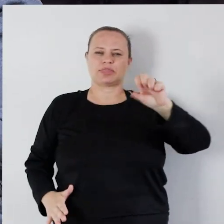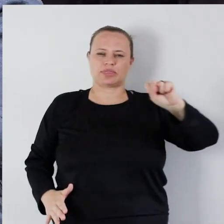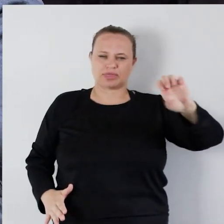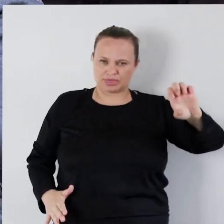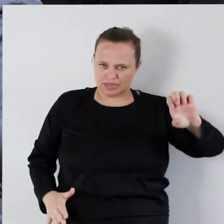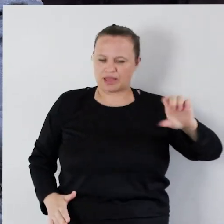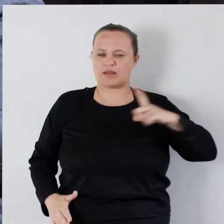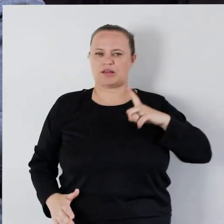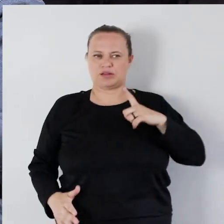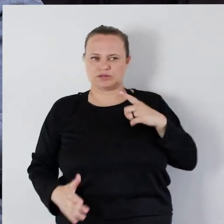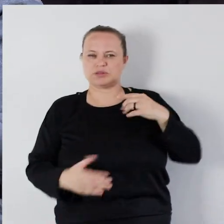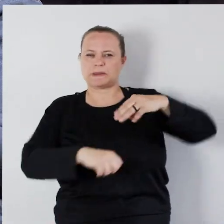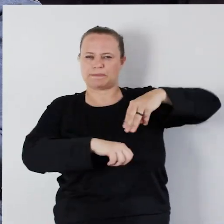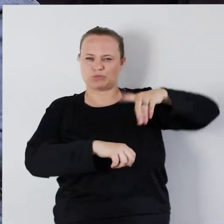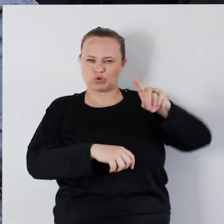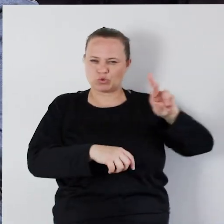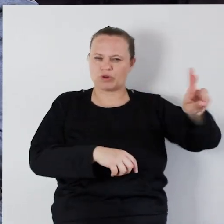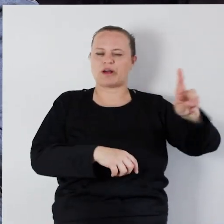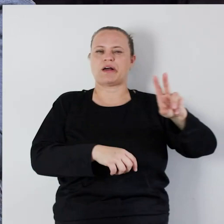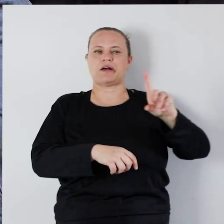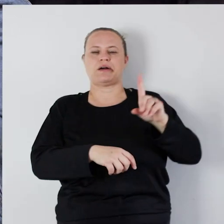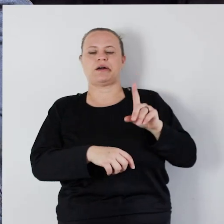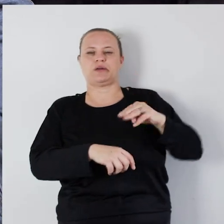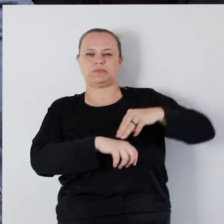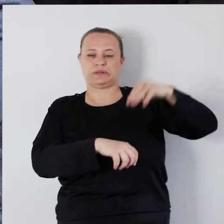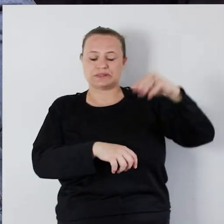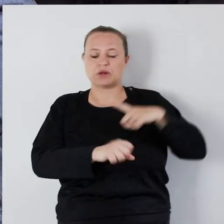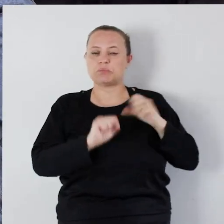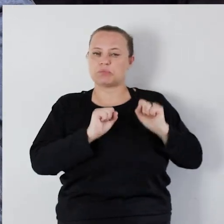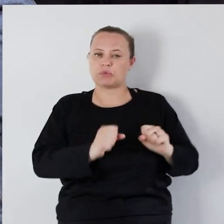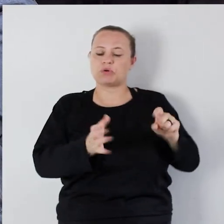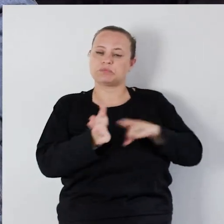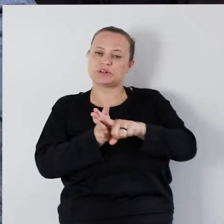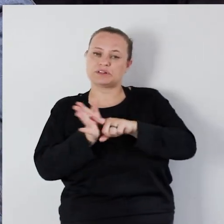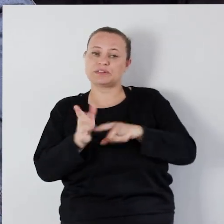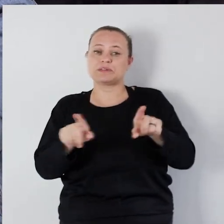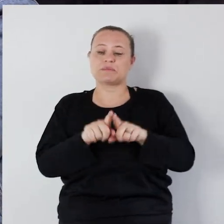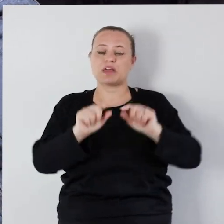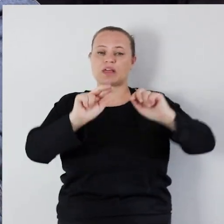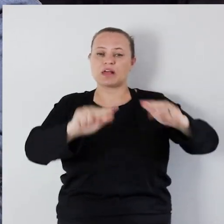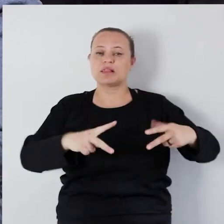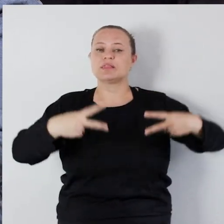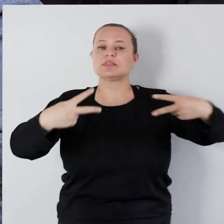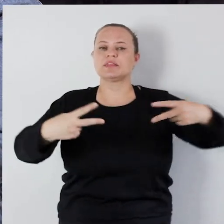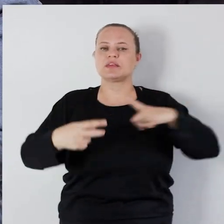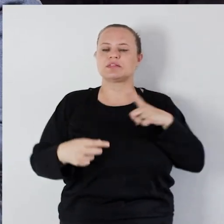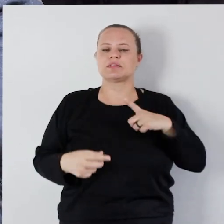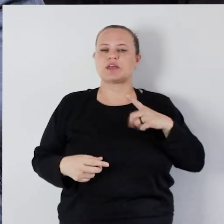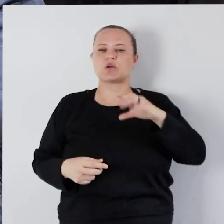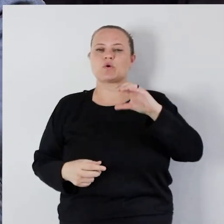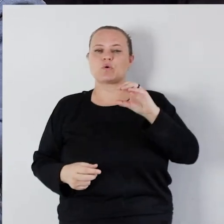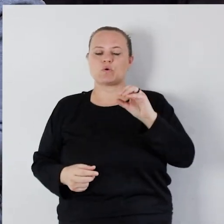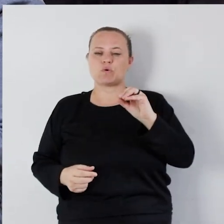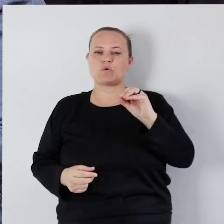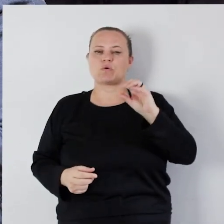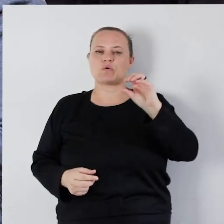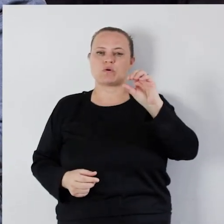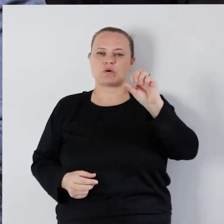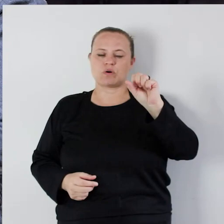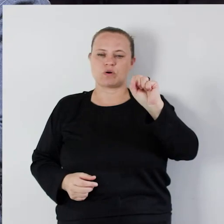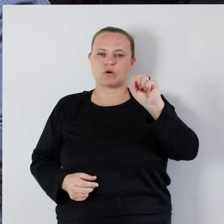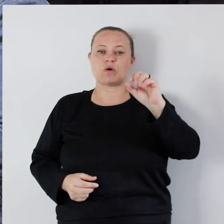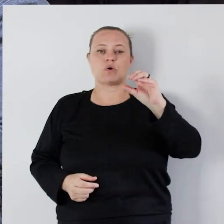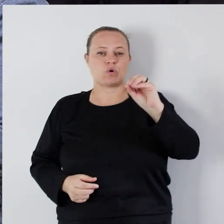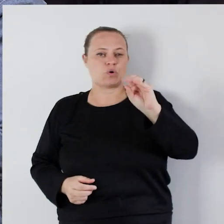ouvindo, acompanhar a biblioteca da UFSC, que certamente ali tem várias teses, dissertações, né, das quais você falou aqui, assim como publicações de